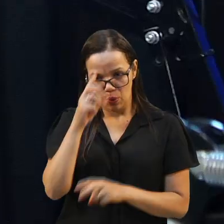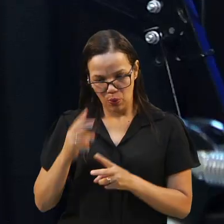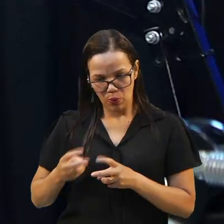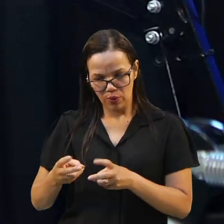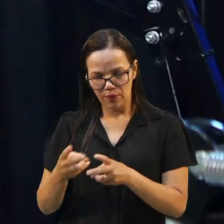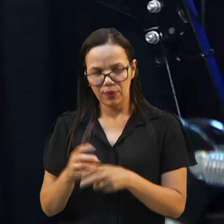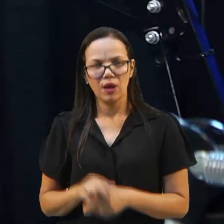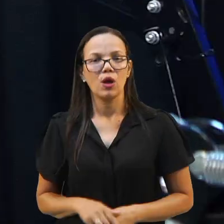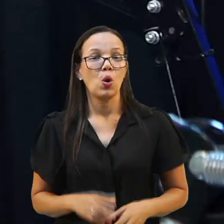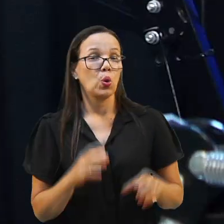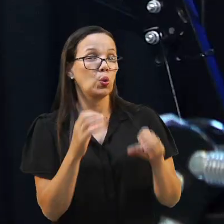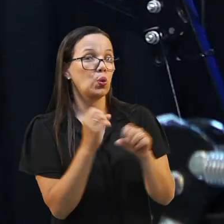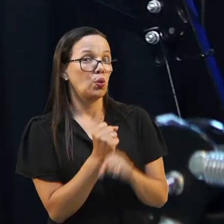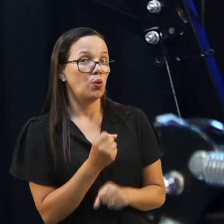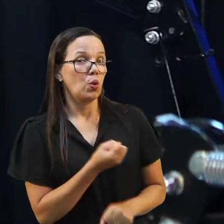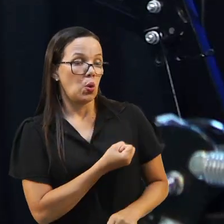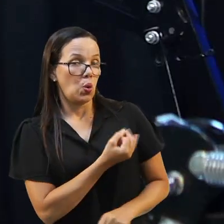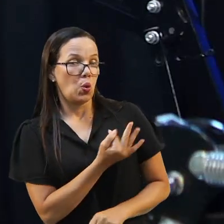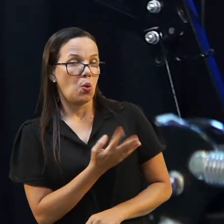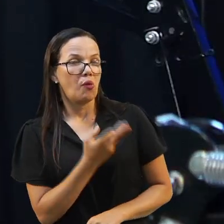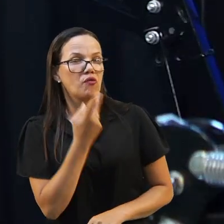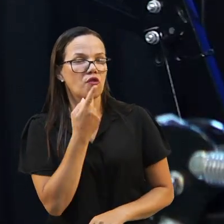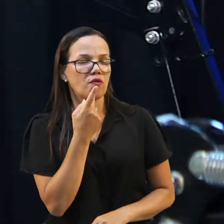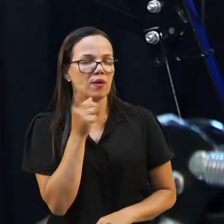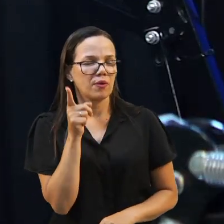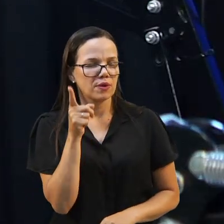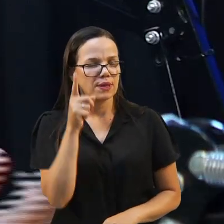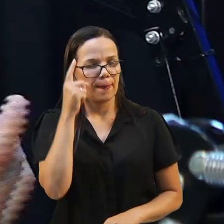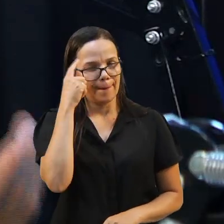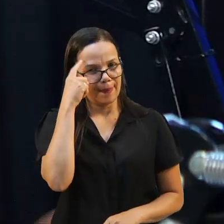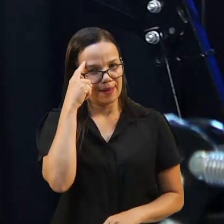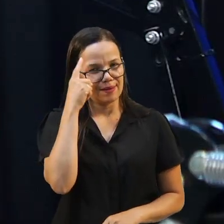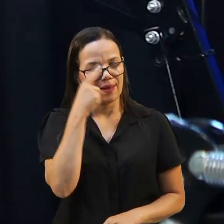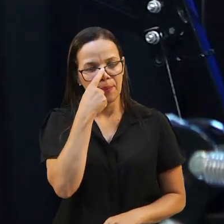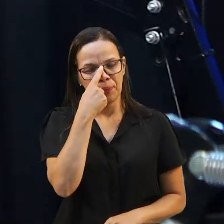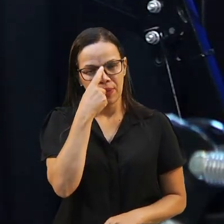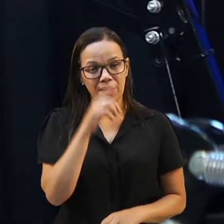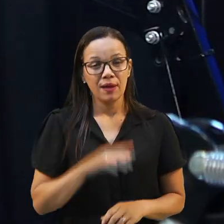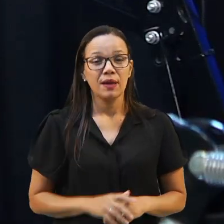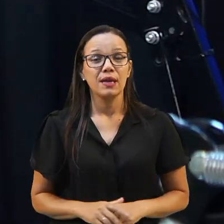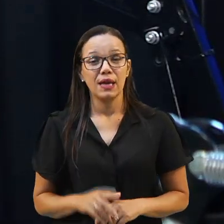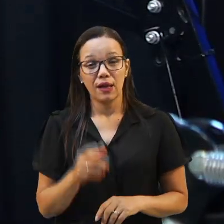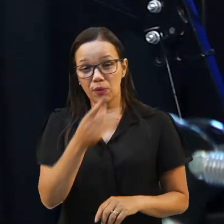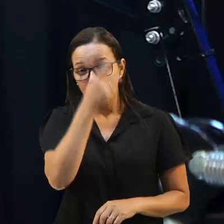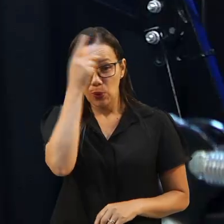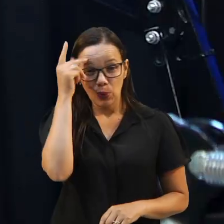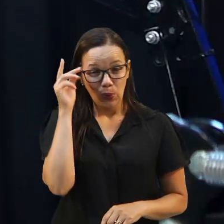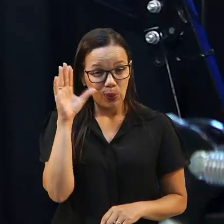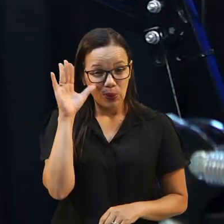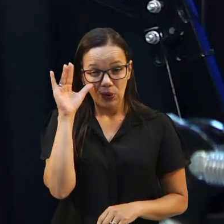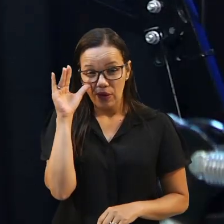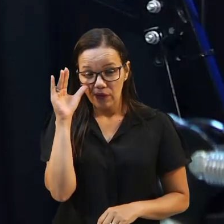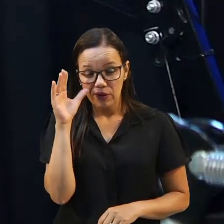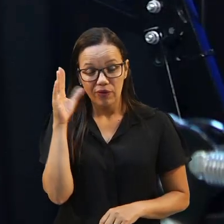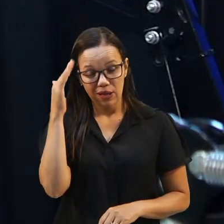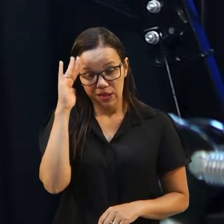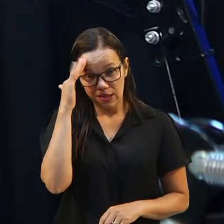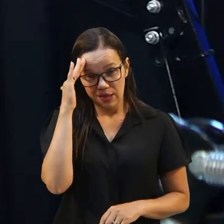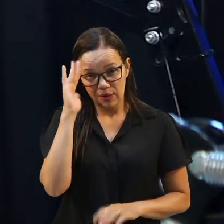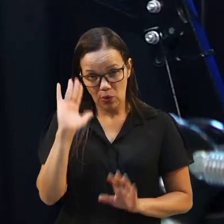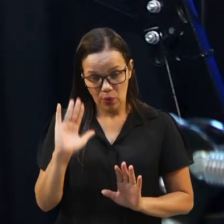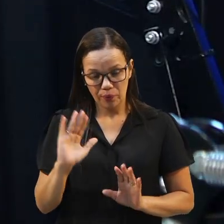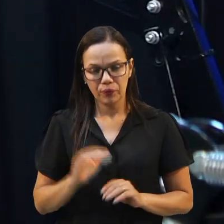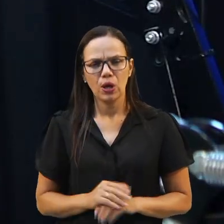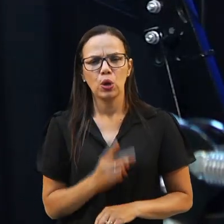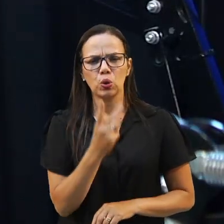vou te dar alguns números para você ter uma noção e para os telespectadores entenderem.